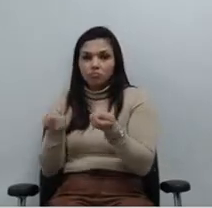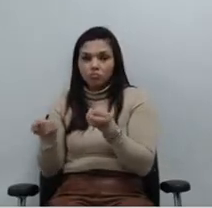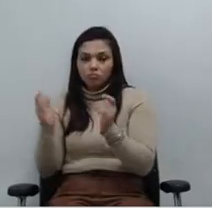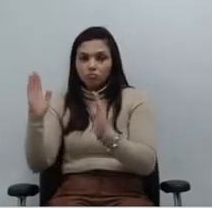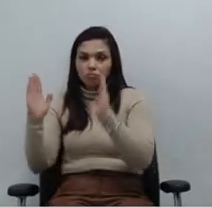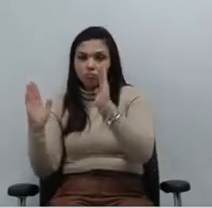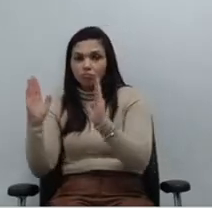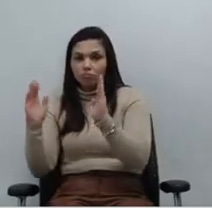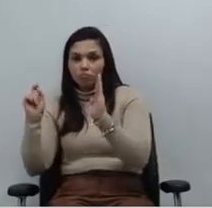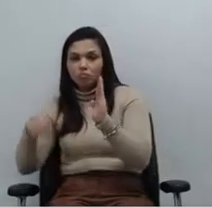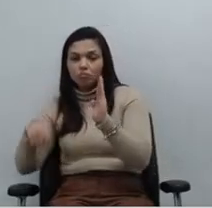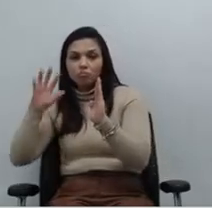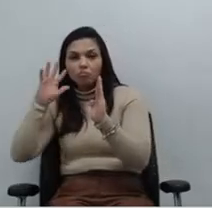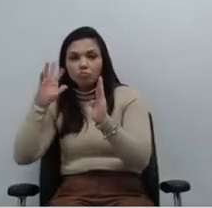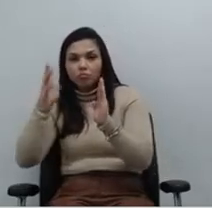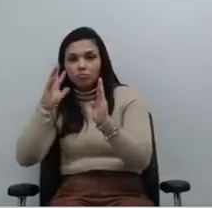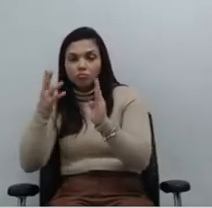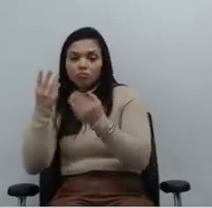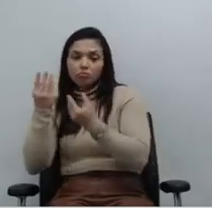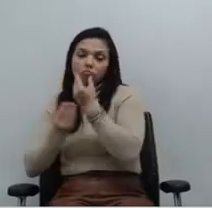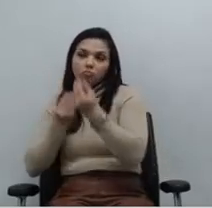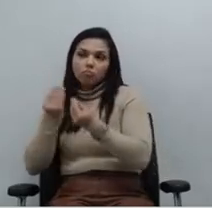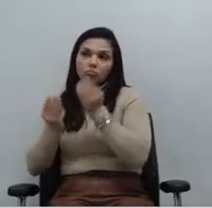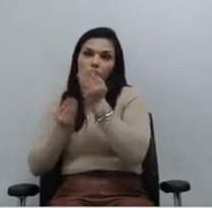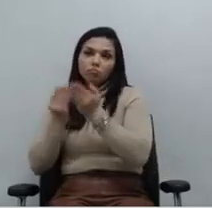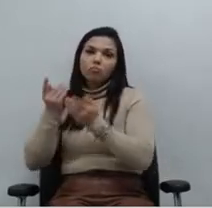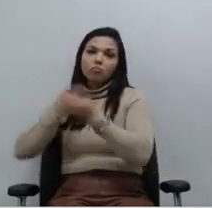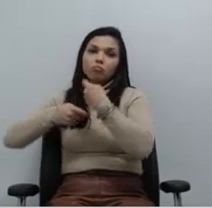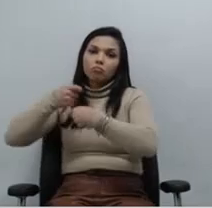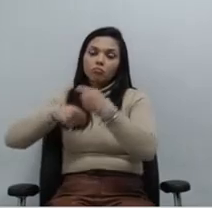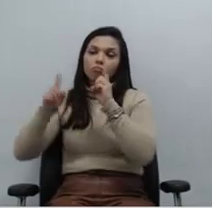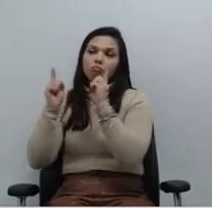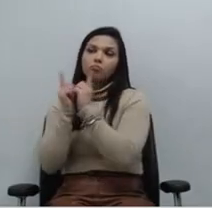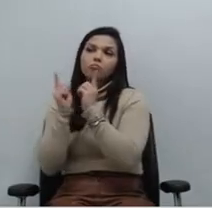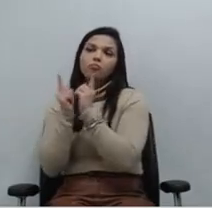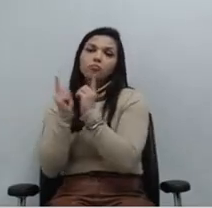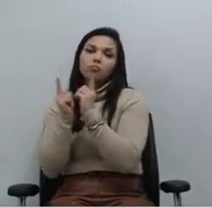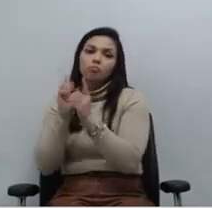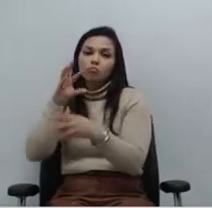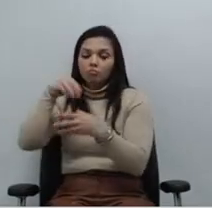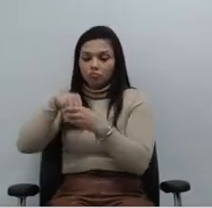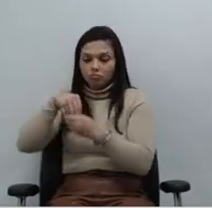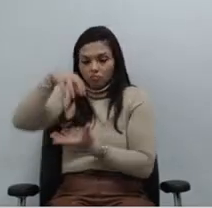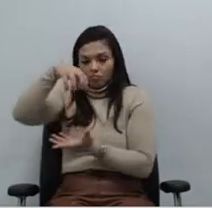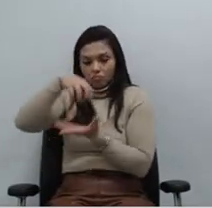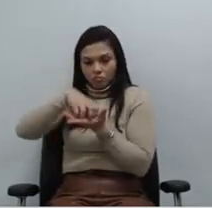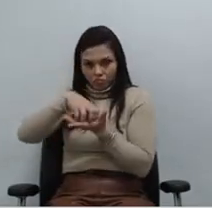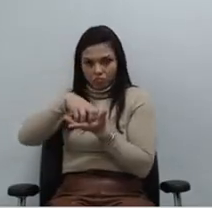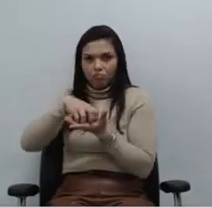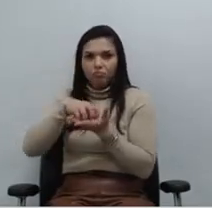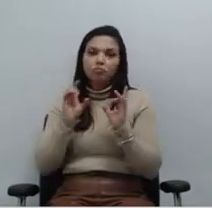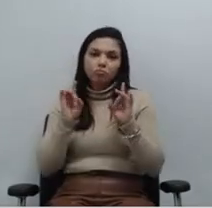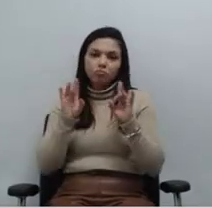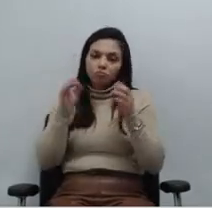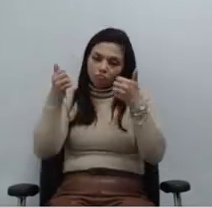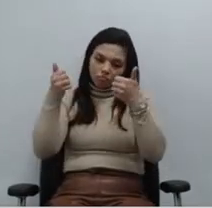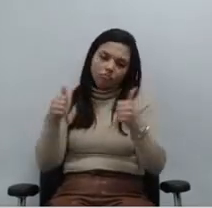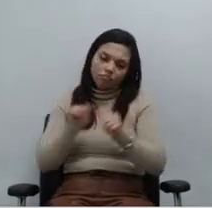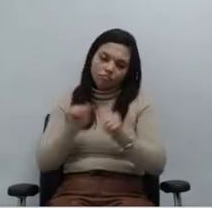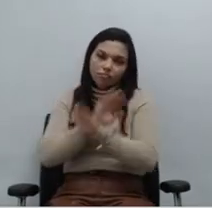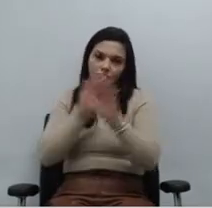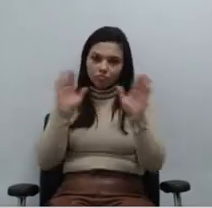suporte para resolver administrativamente, no âmbito da terceira subdefensoria, as questões do atendimento na unidade. Então, só esse esclarecimento, e